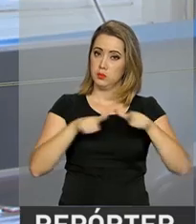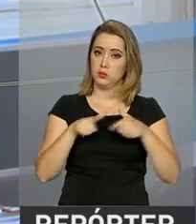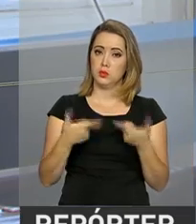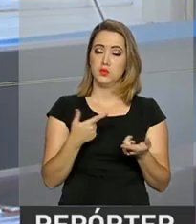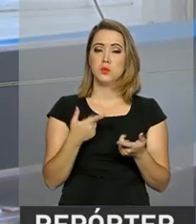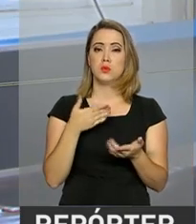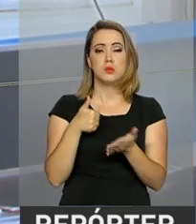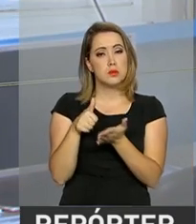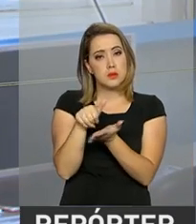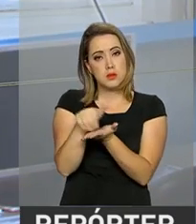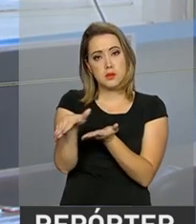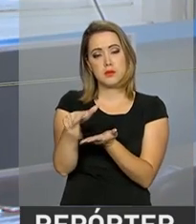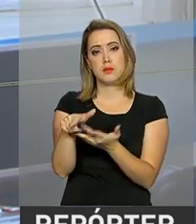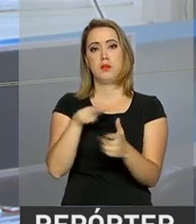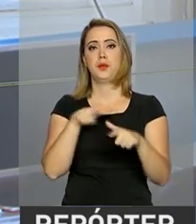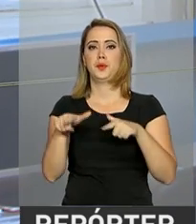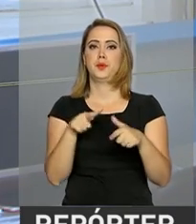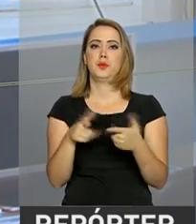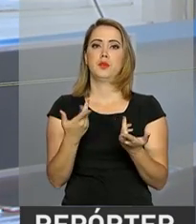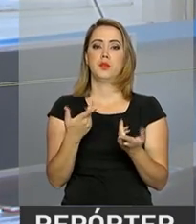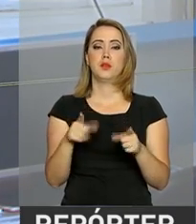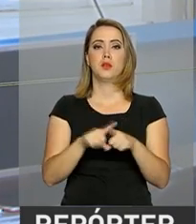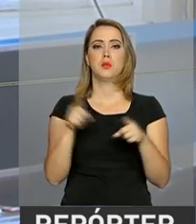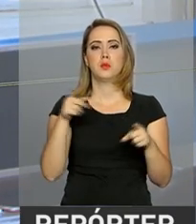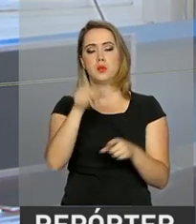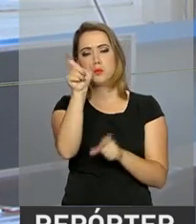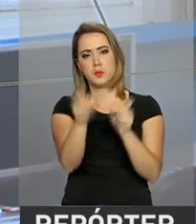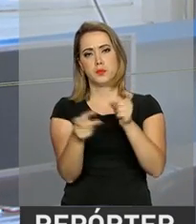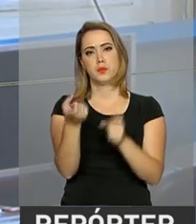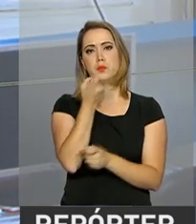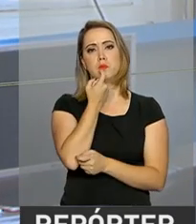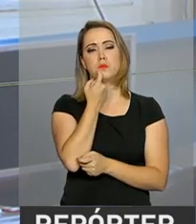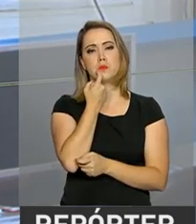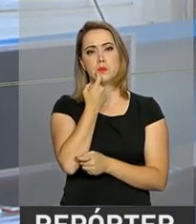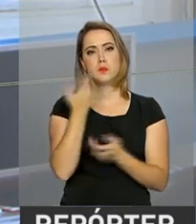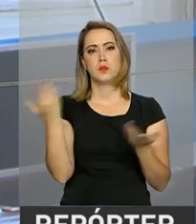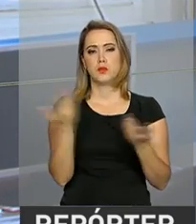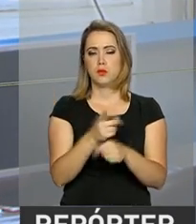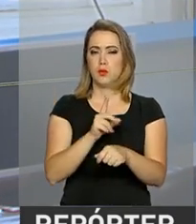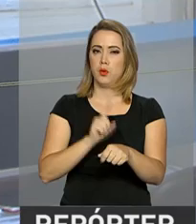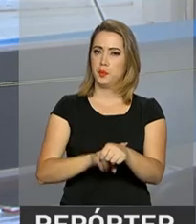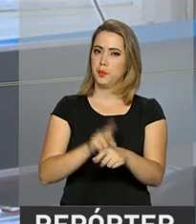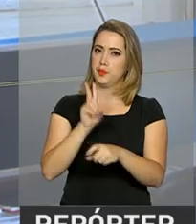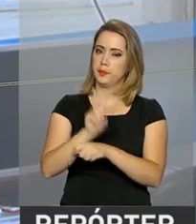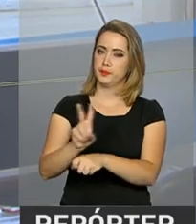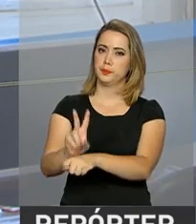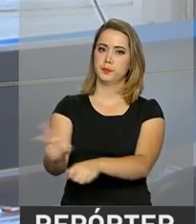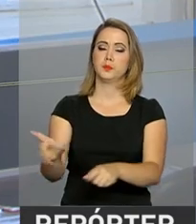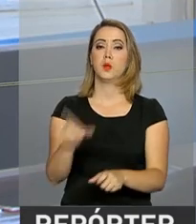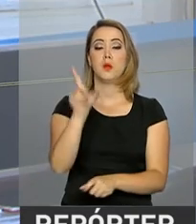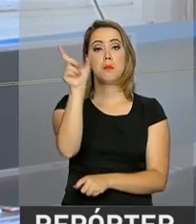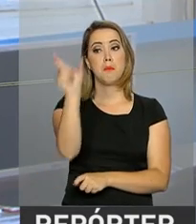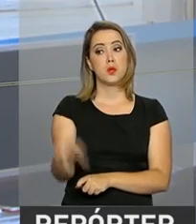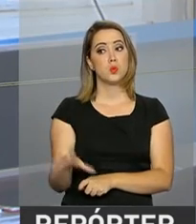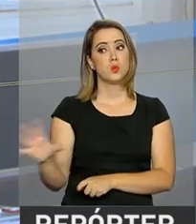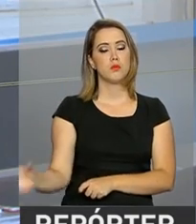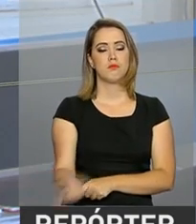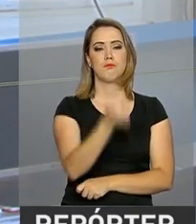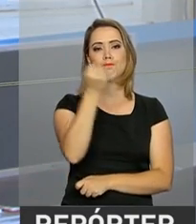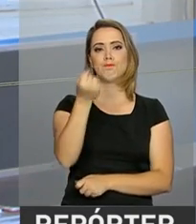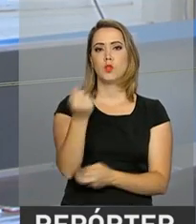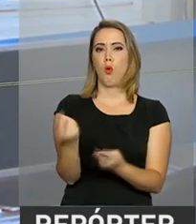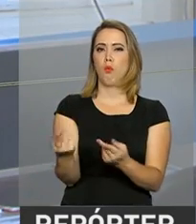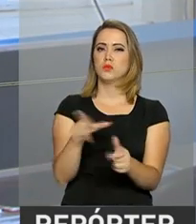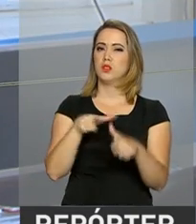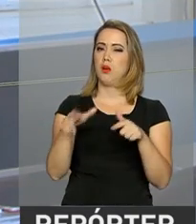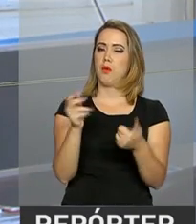causa pescadores artesanais em período do defeso trabalhadores resgatados em condições semelhantes à escravidão e também